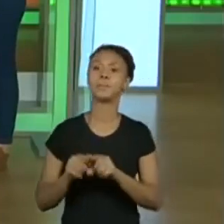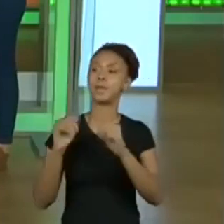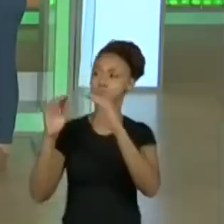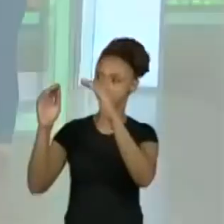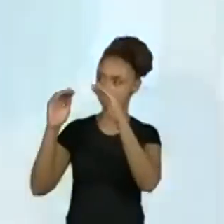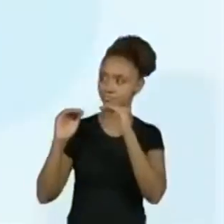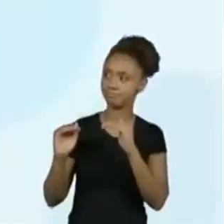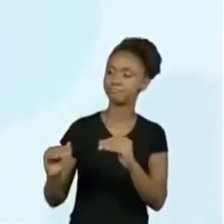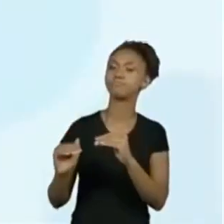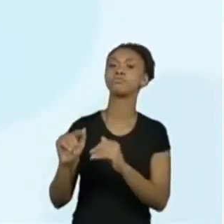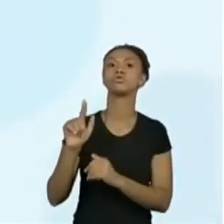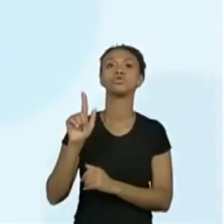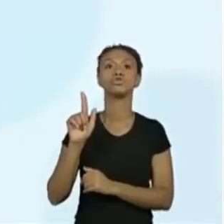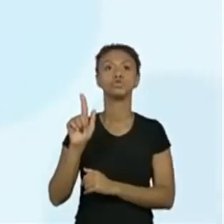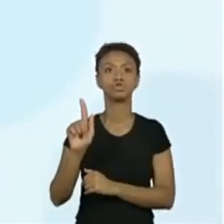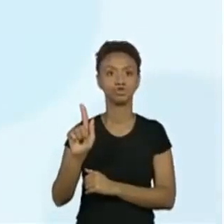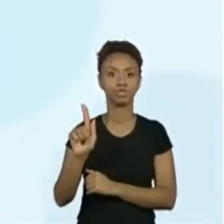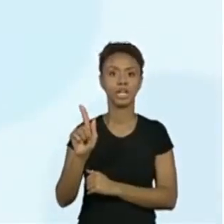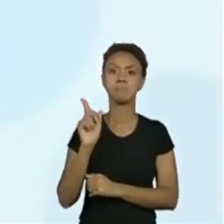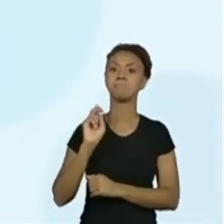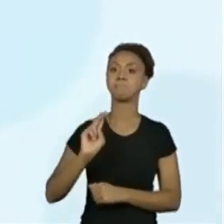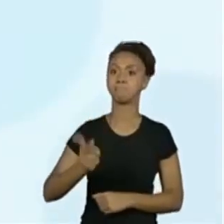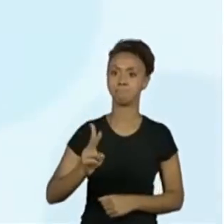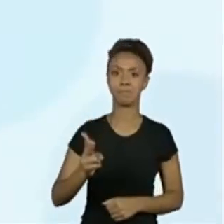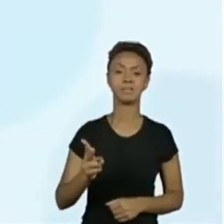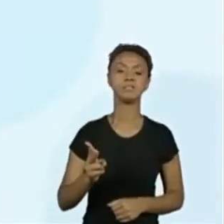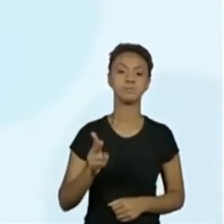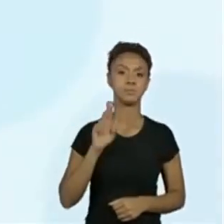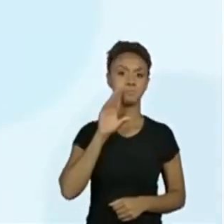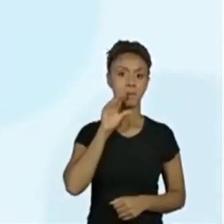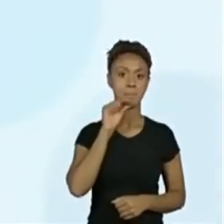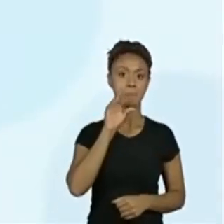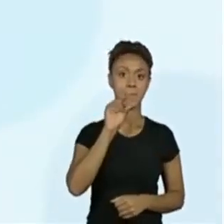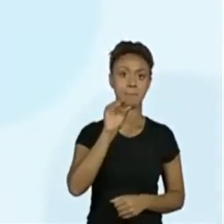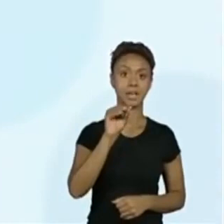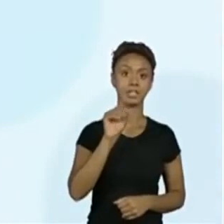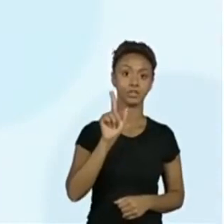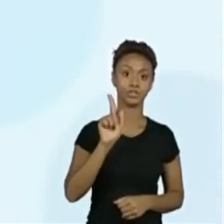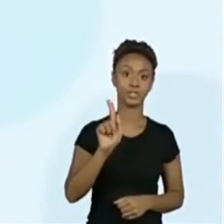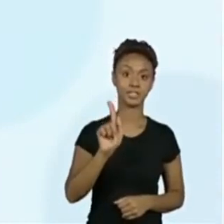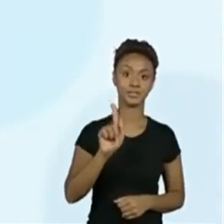jogo? Isso, o G tem som de G, né?